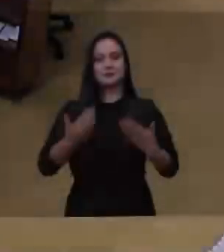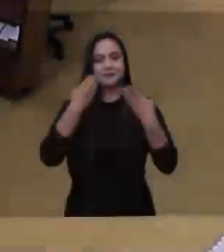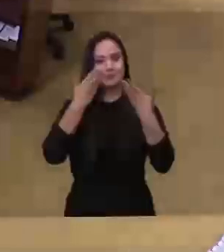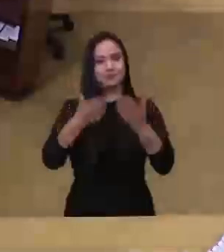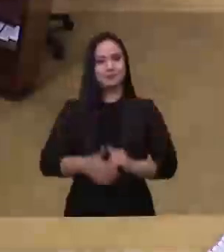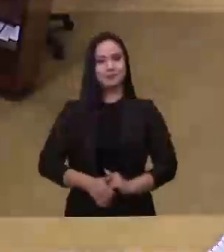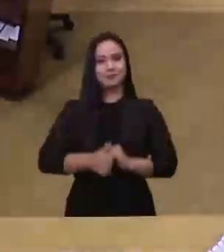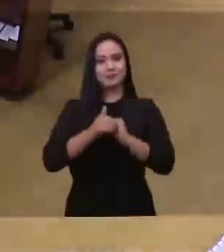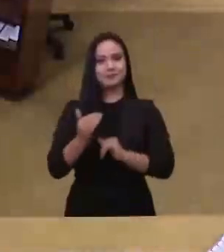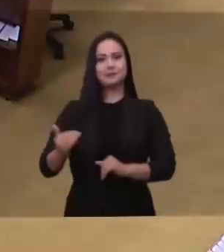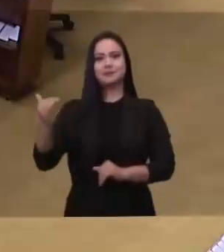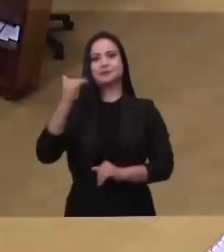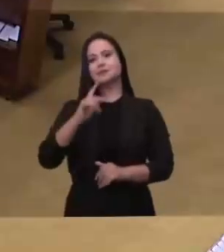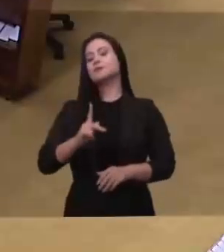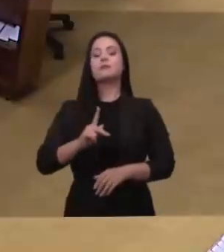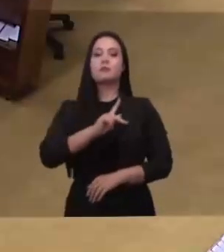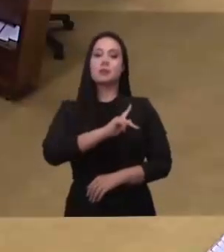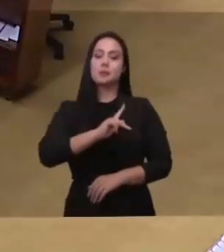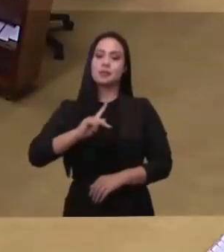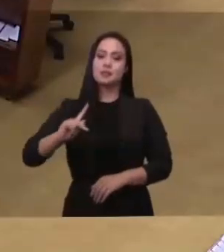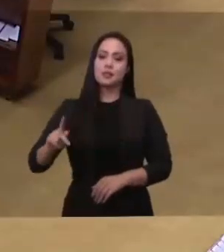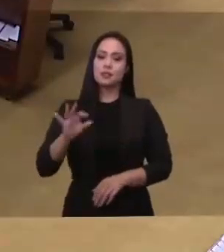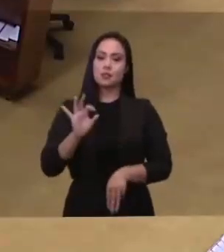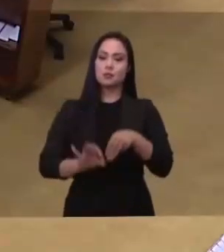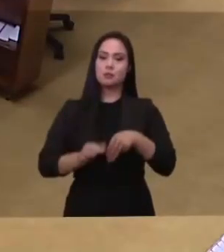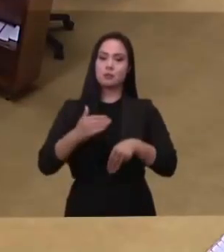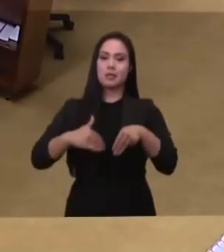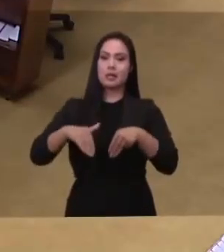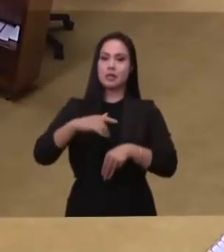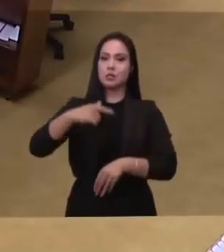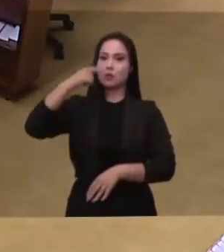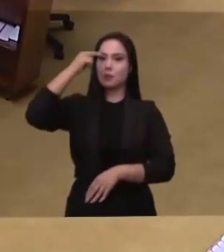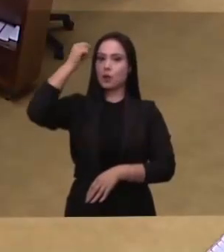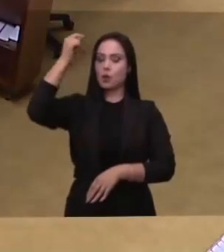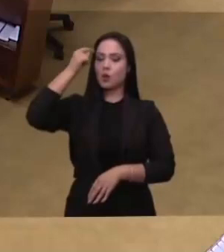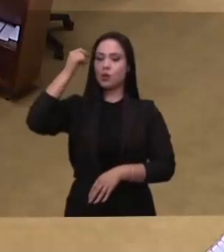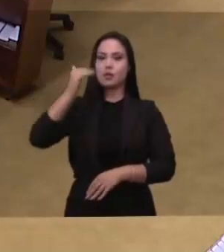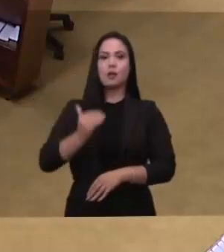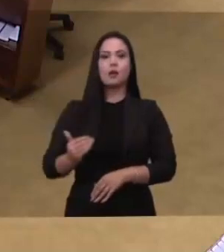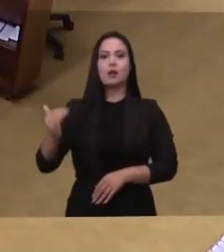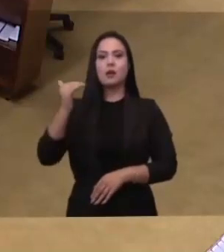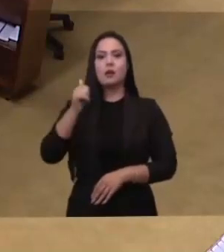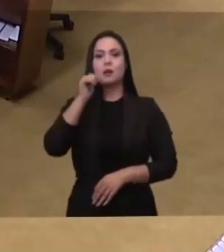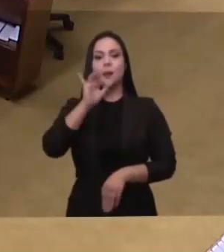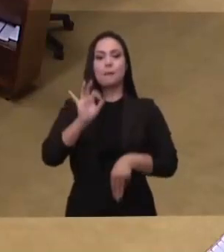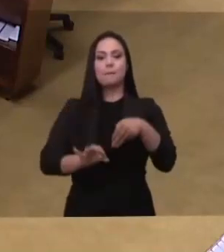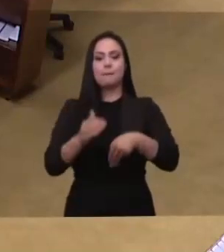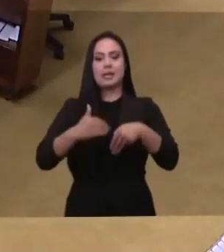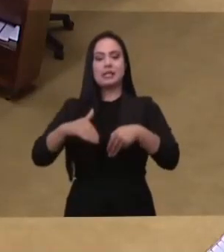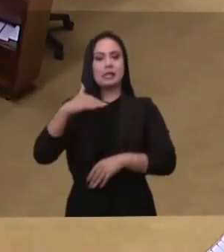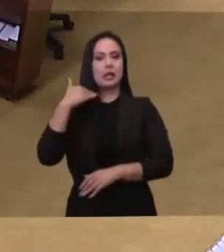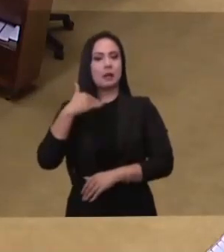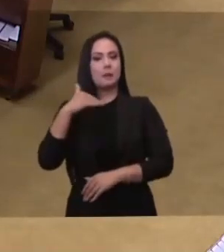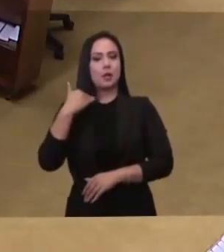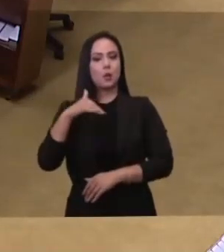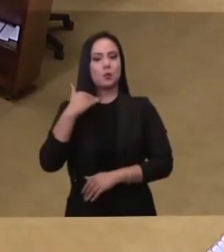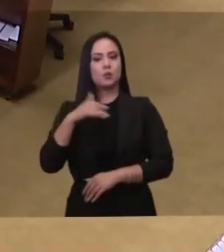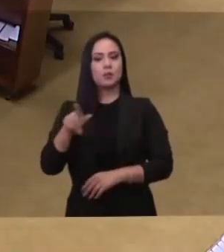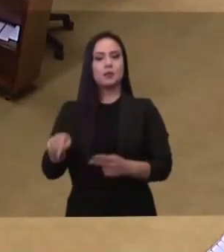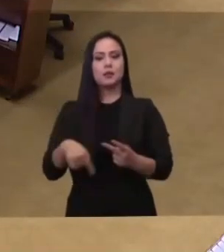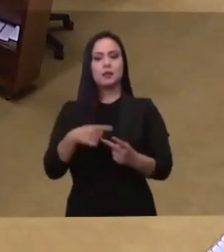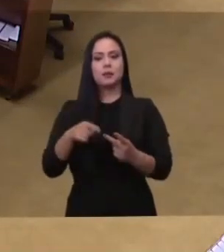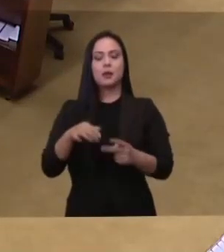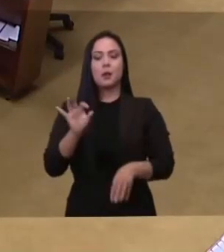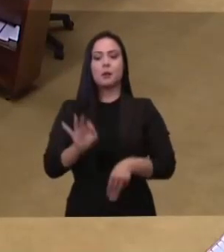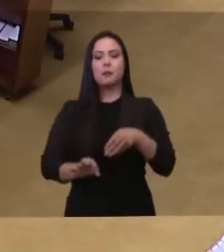Cumprimento o excelentíssimo senhor presidente, ministro Luiz Roberto Barroso, a excelentíssima senhora ministra Carmen Lúcia, o excelentíssimo